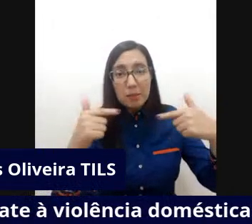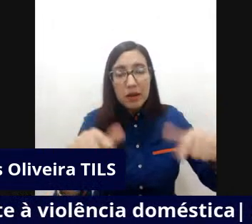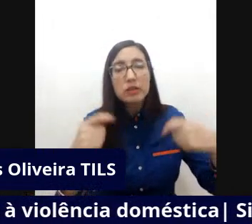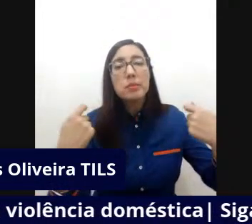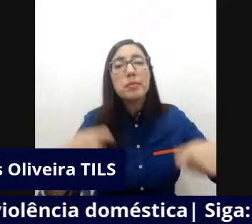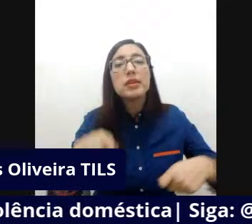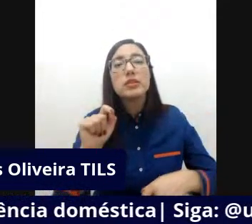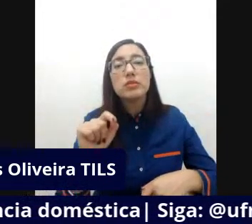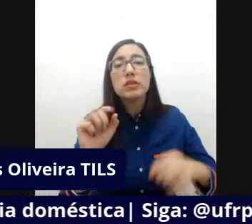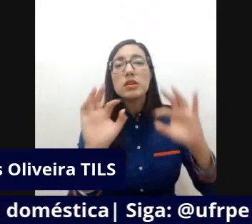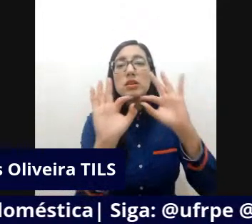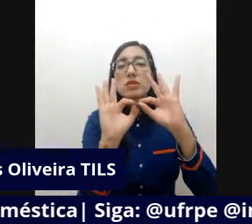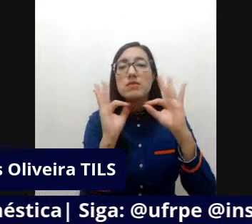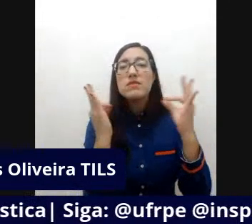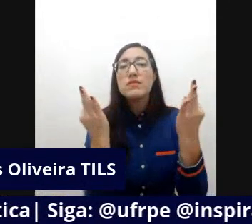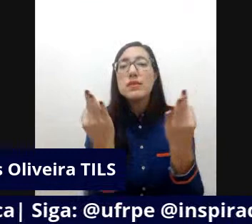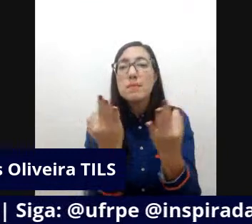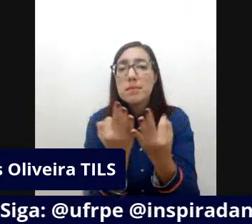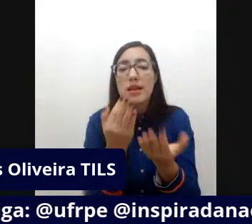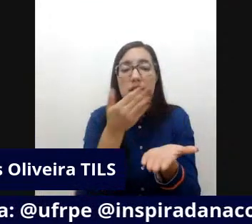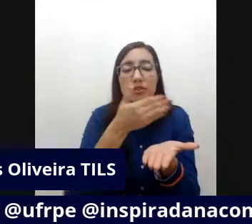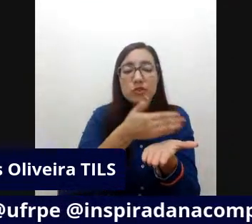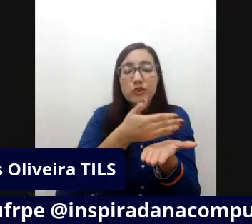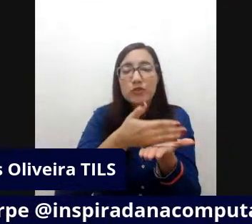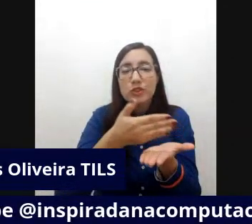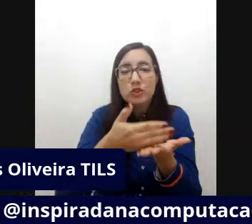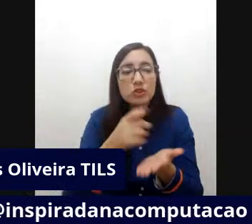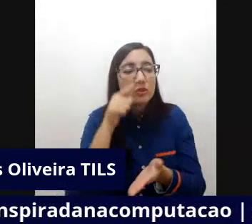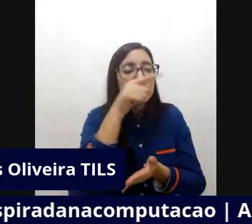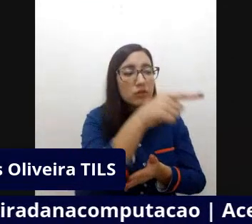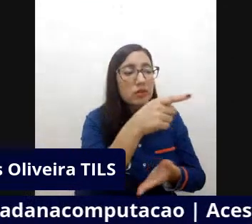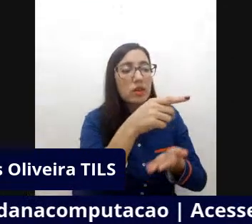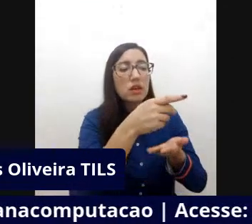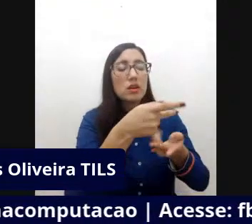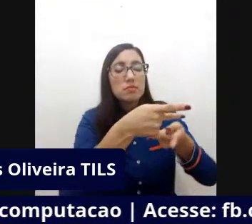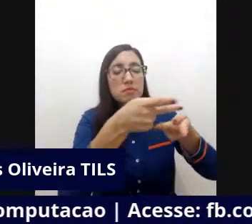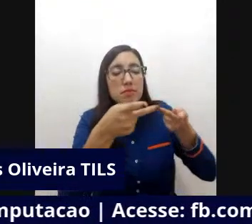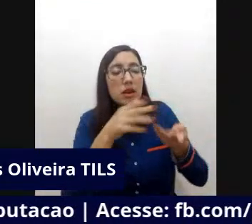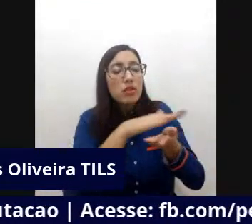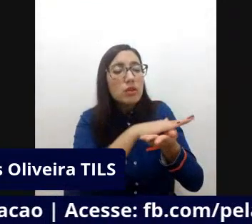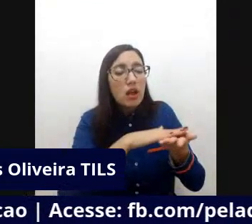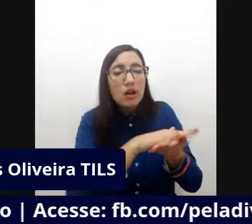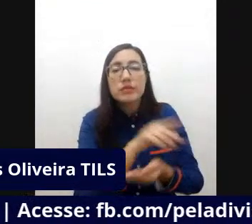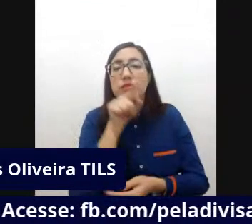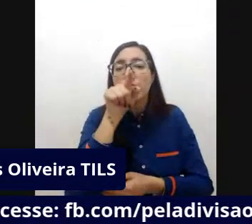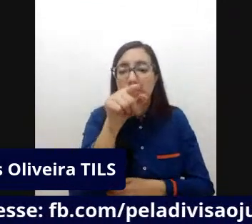Mas essa é a nossa visão, nós que trabalhamos, que desconstruímos